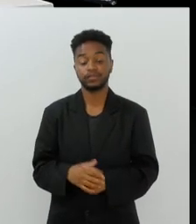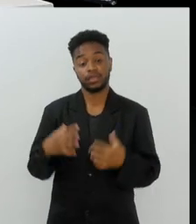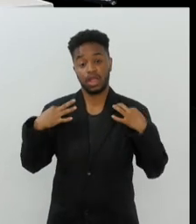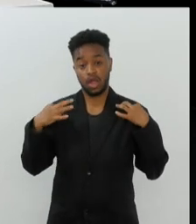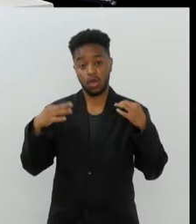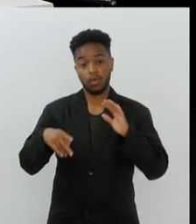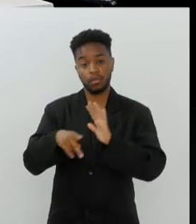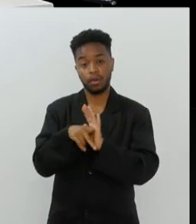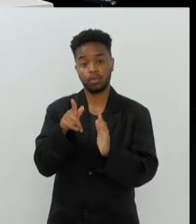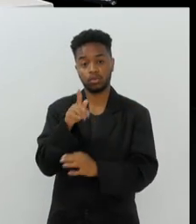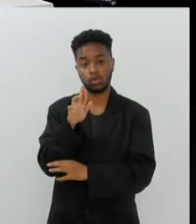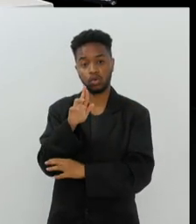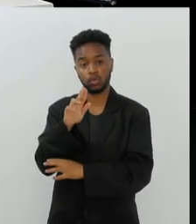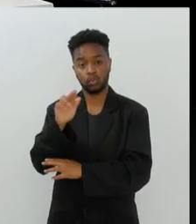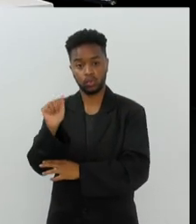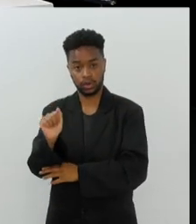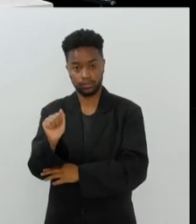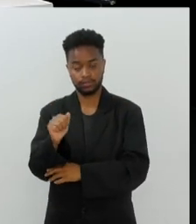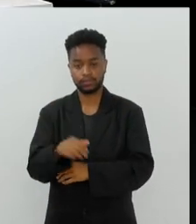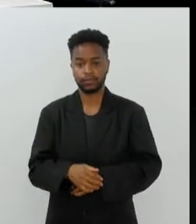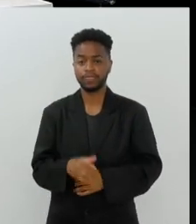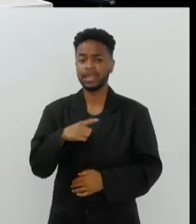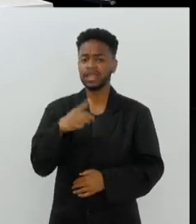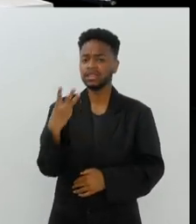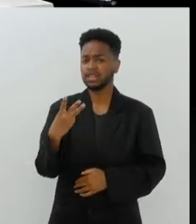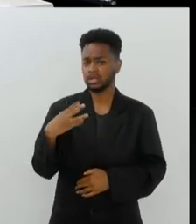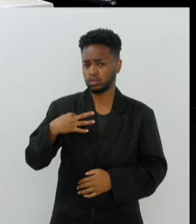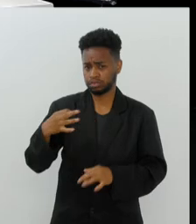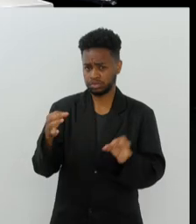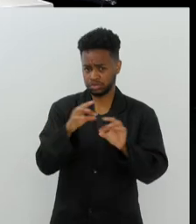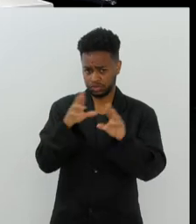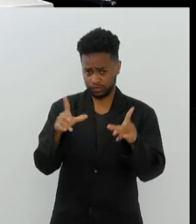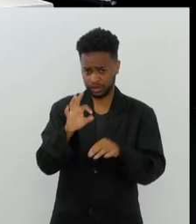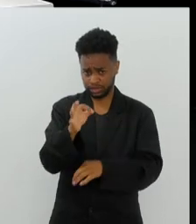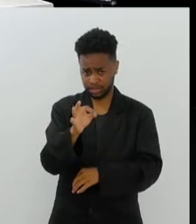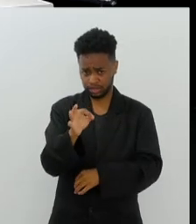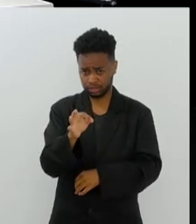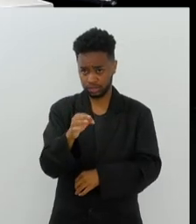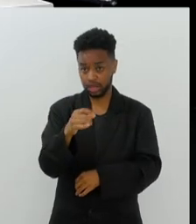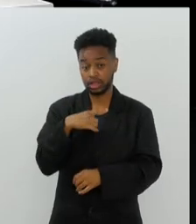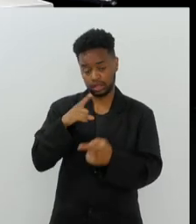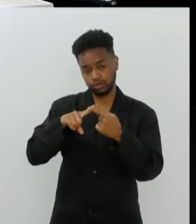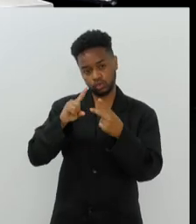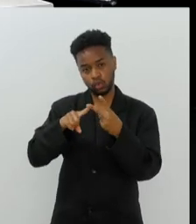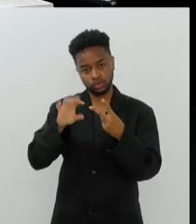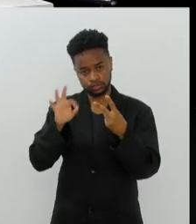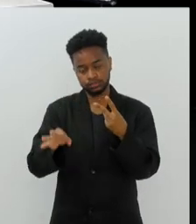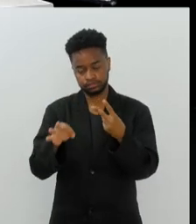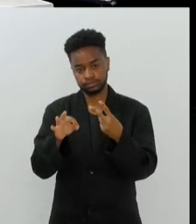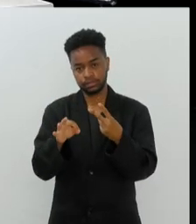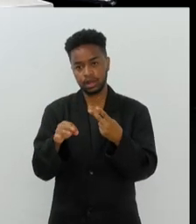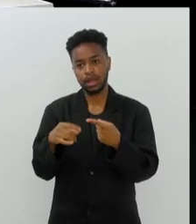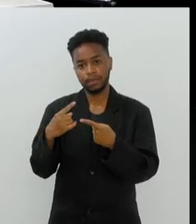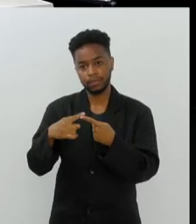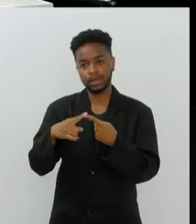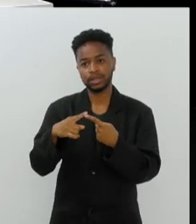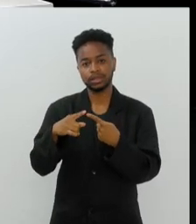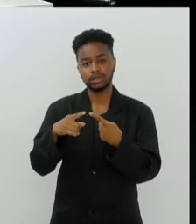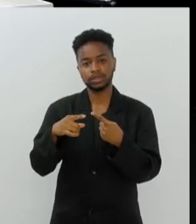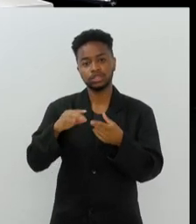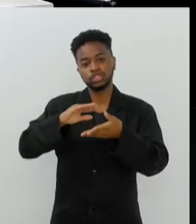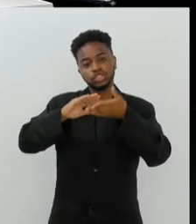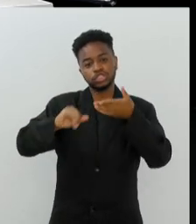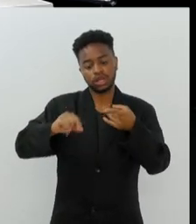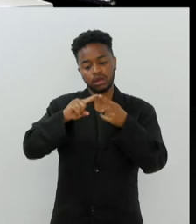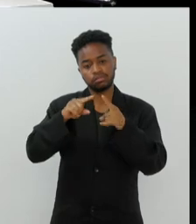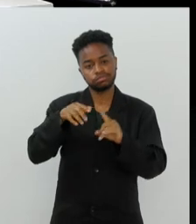Já foi a roupa que subiu na grua. Você veio com três looks diferentes, né, na sua coroação. Esse eram dois, né, que a manga, o garrabo de galo